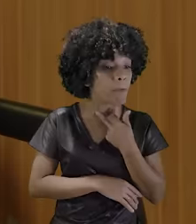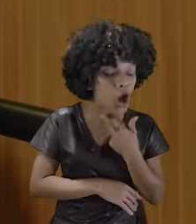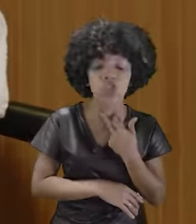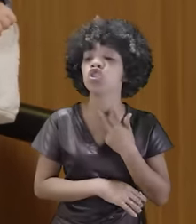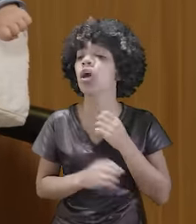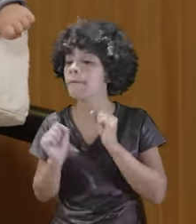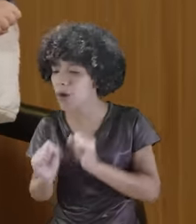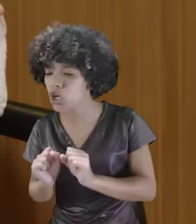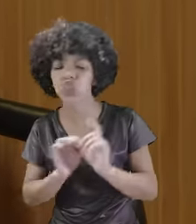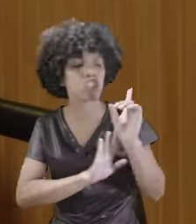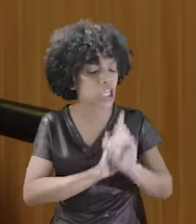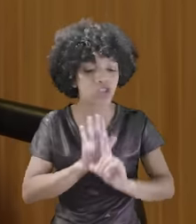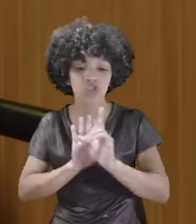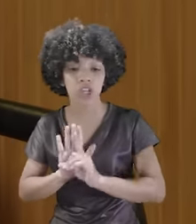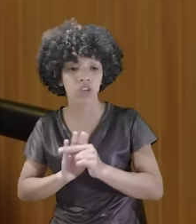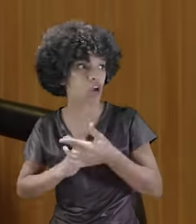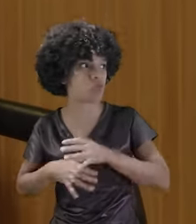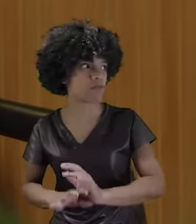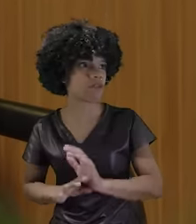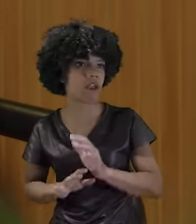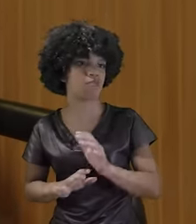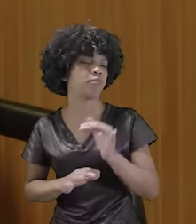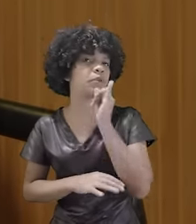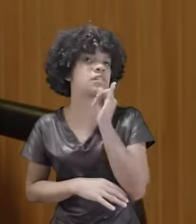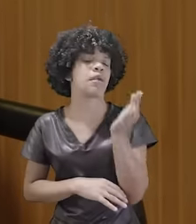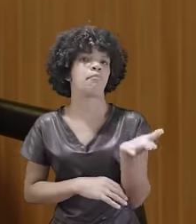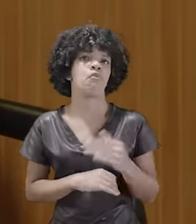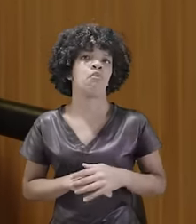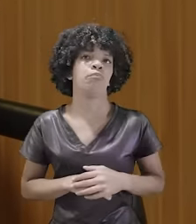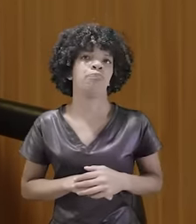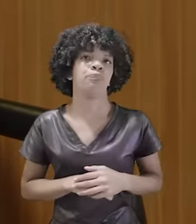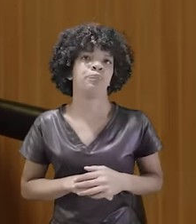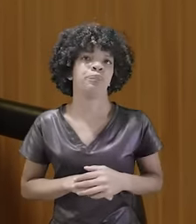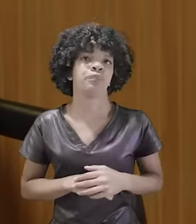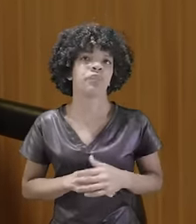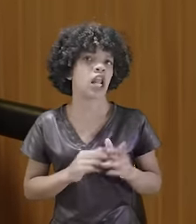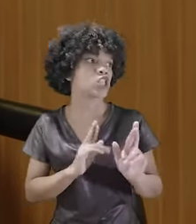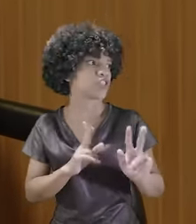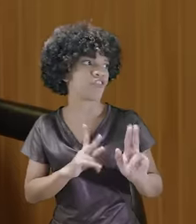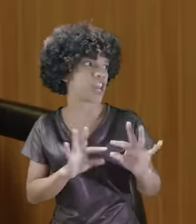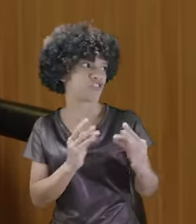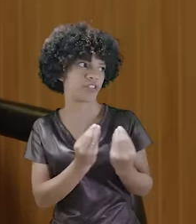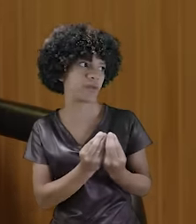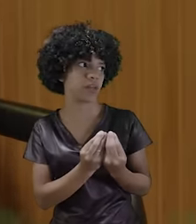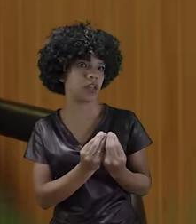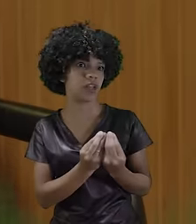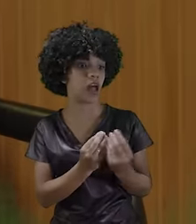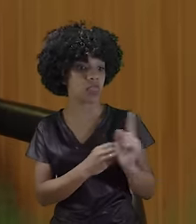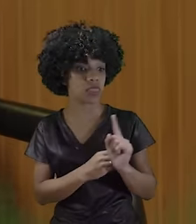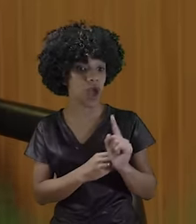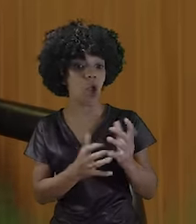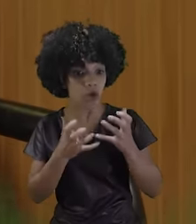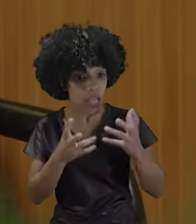o direito direito e não quero que ele assim tipo ele muito diferente da minha família